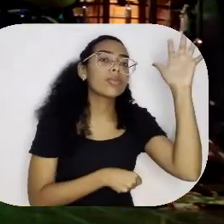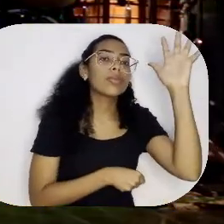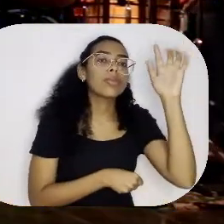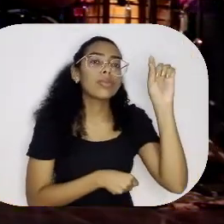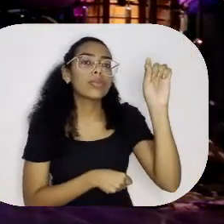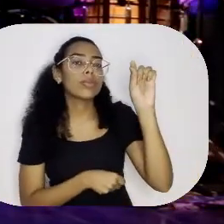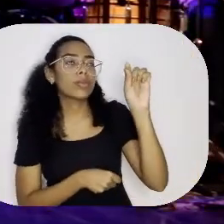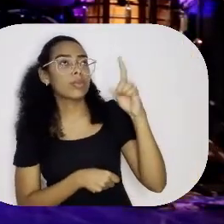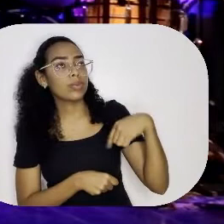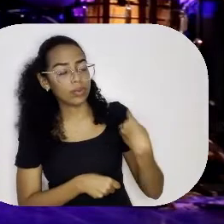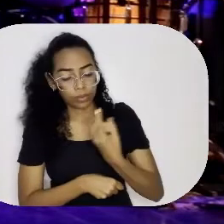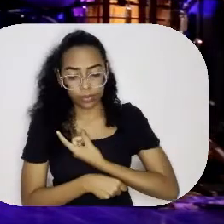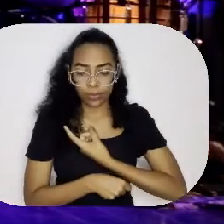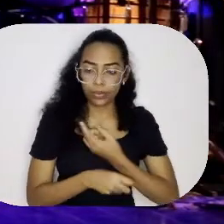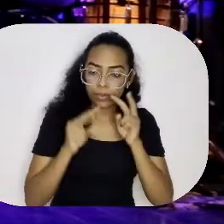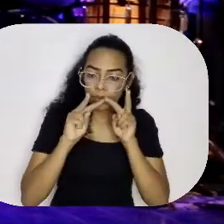sonho e